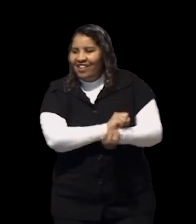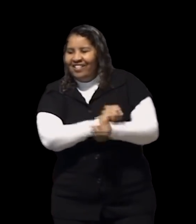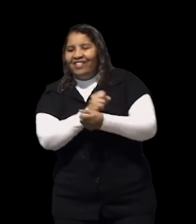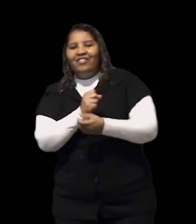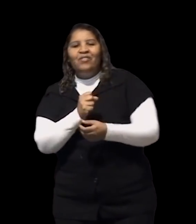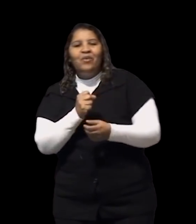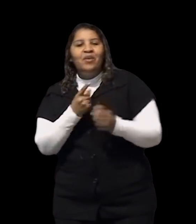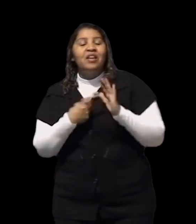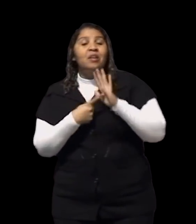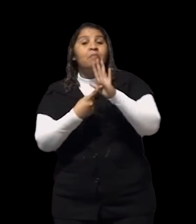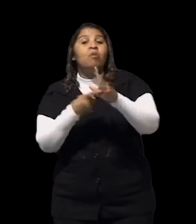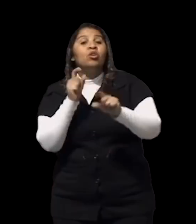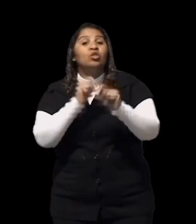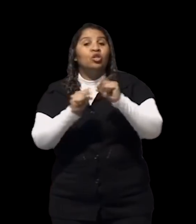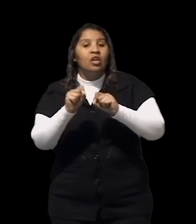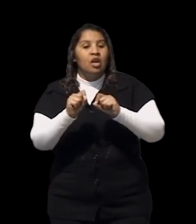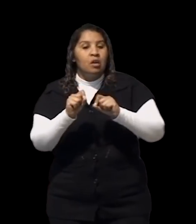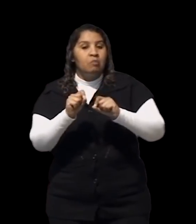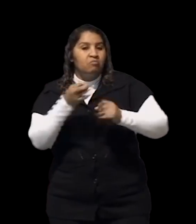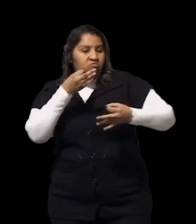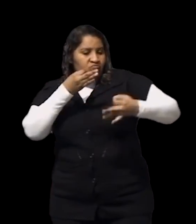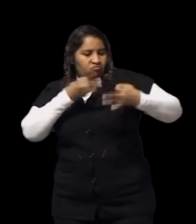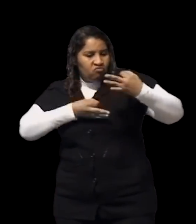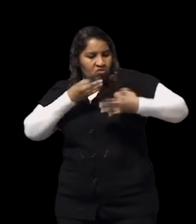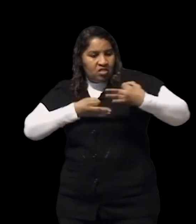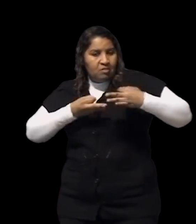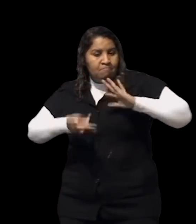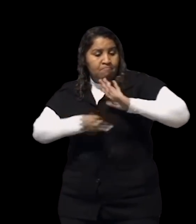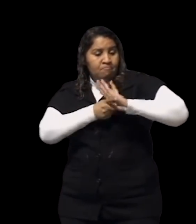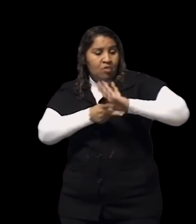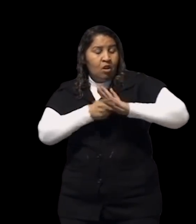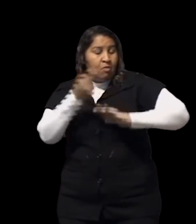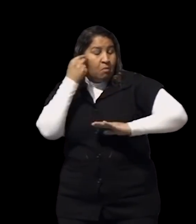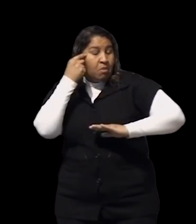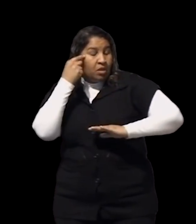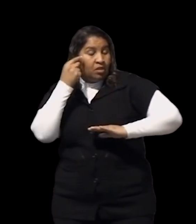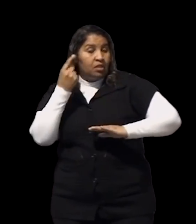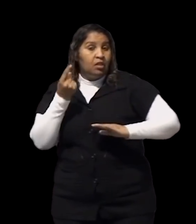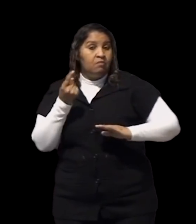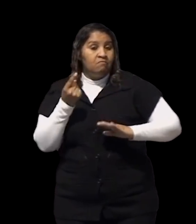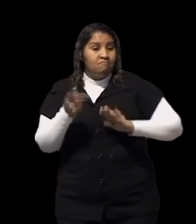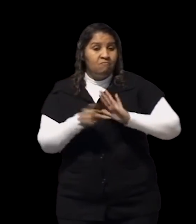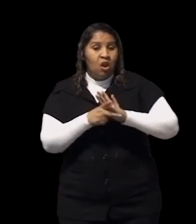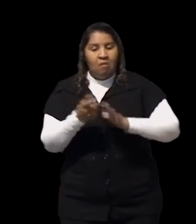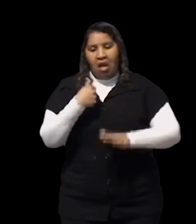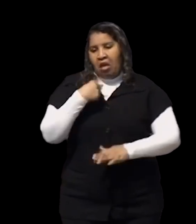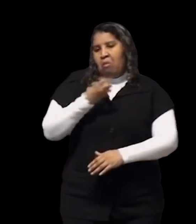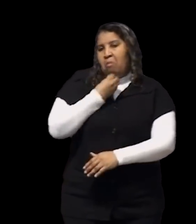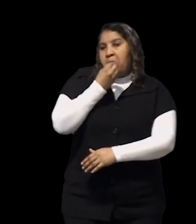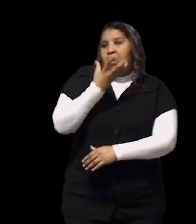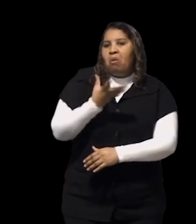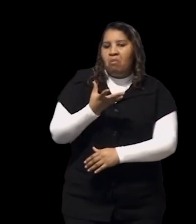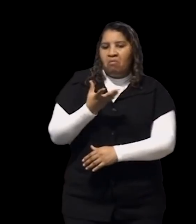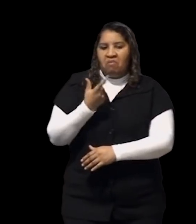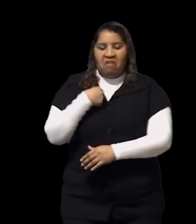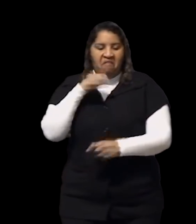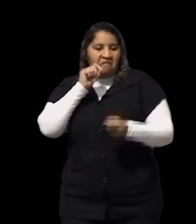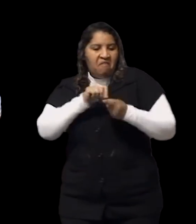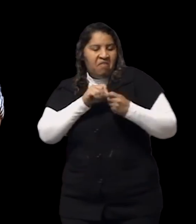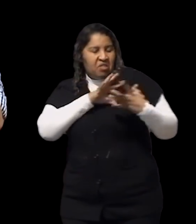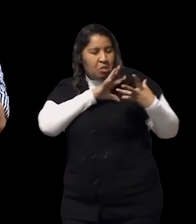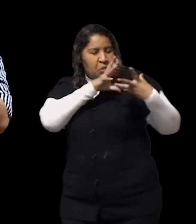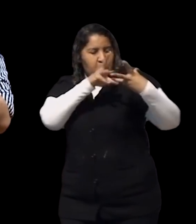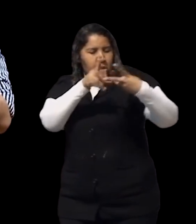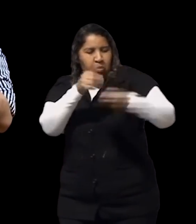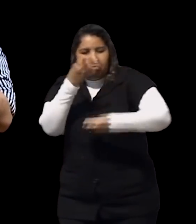acaba apresentando uma Justiça própria de medida porque porque como ele é um bom escravo ele faz tudo